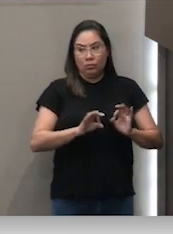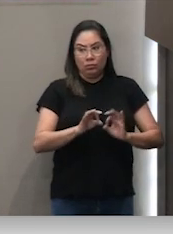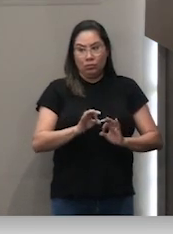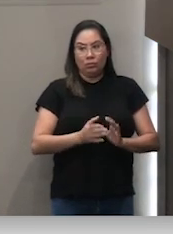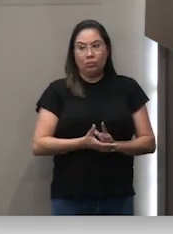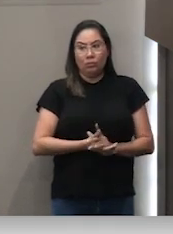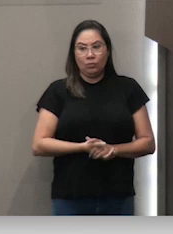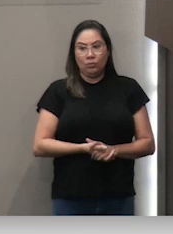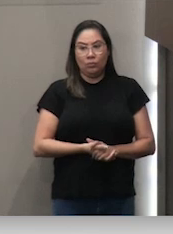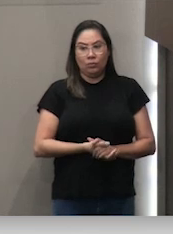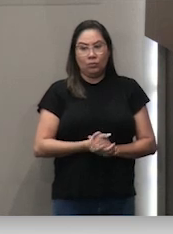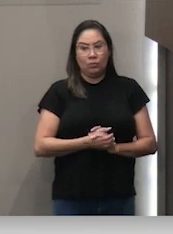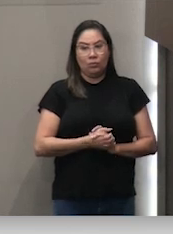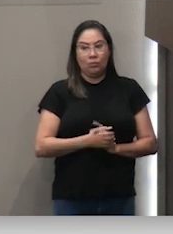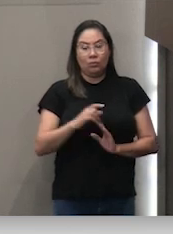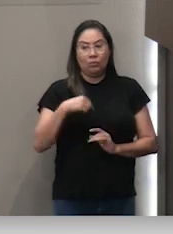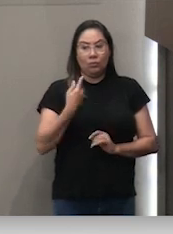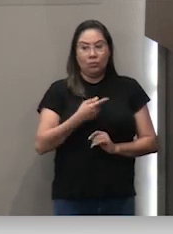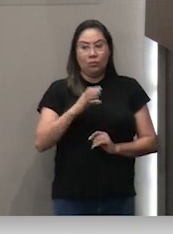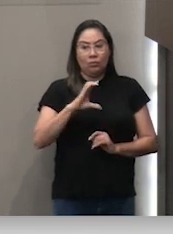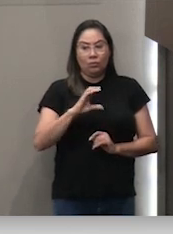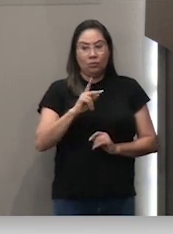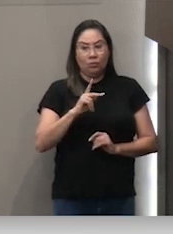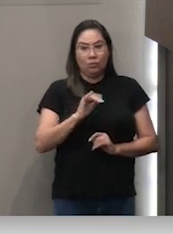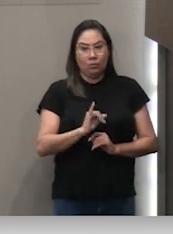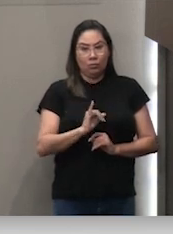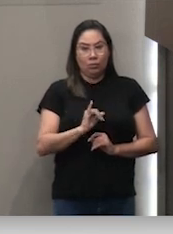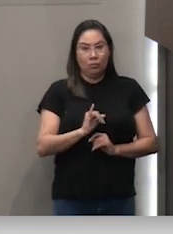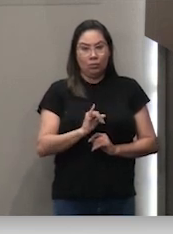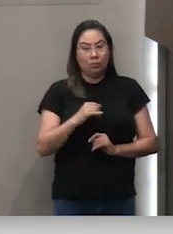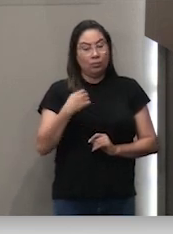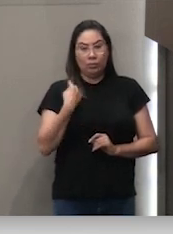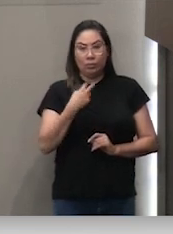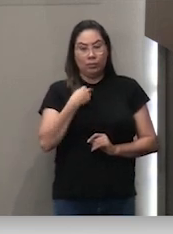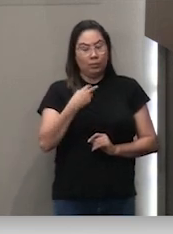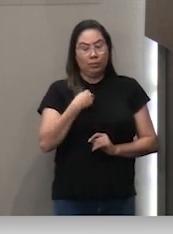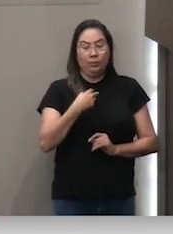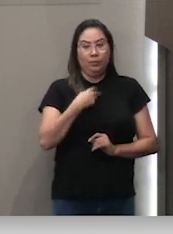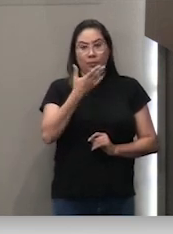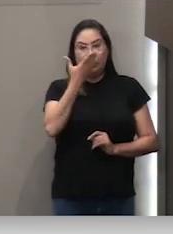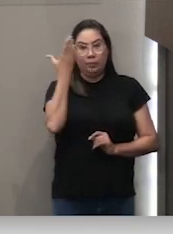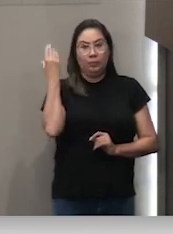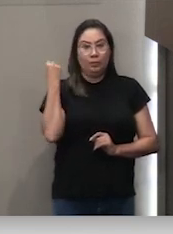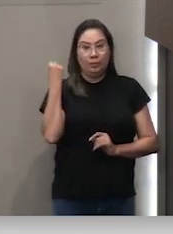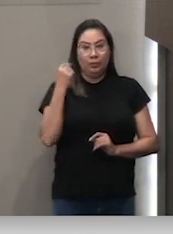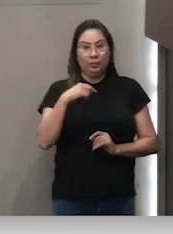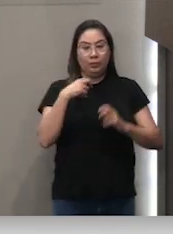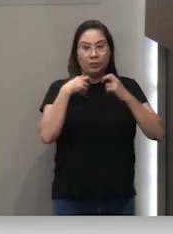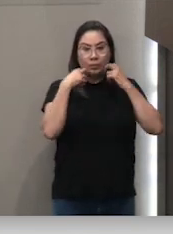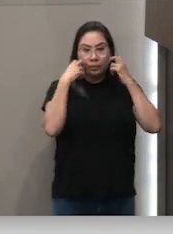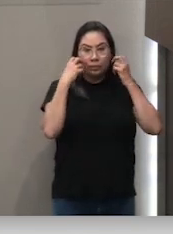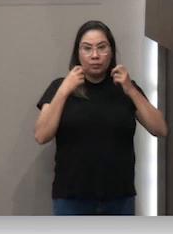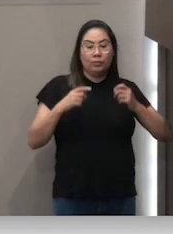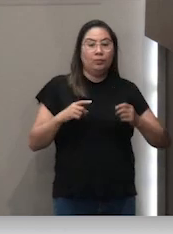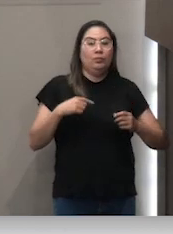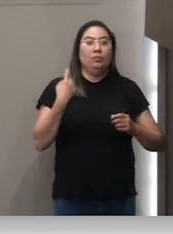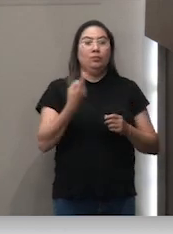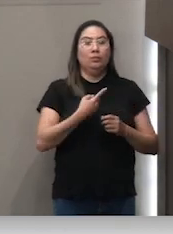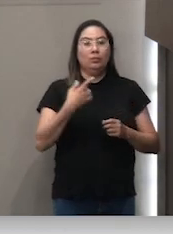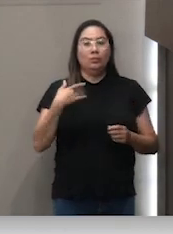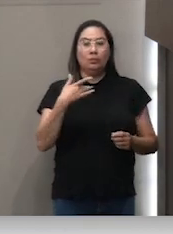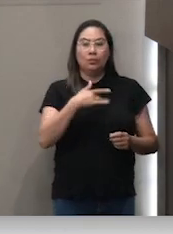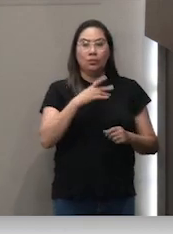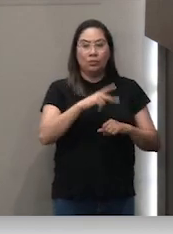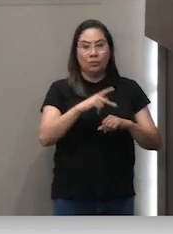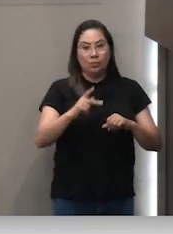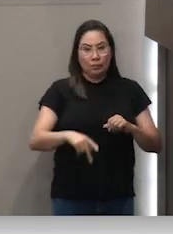a nossa CPI, não podemos deixar impune essa pouca vergonha que é perante a nossa saúde de